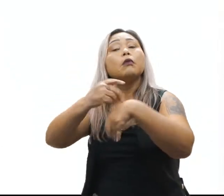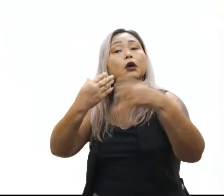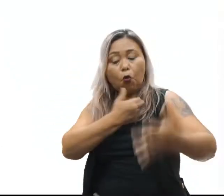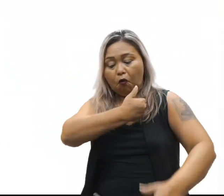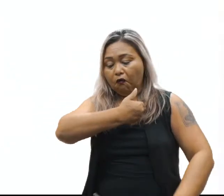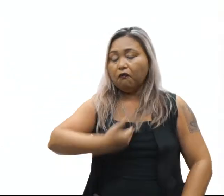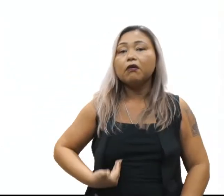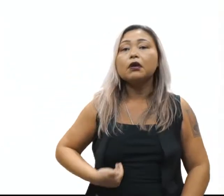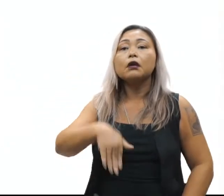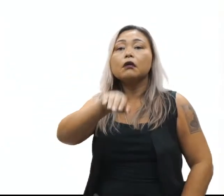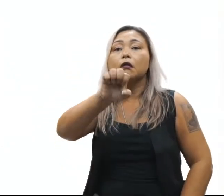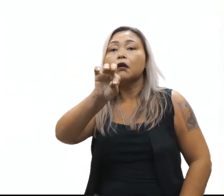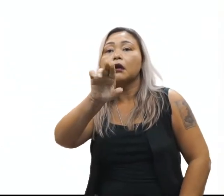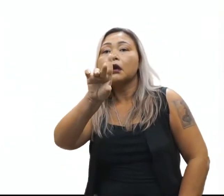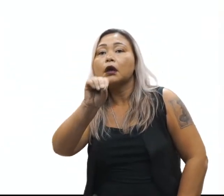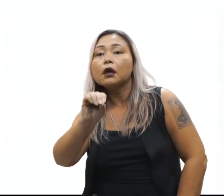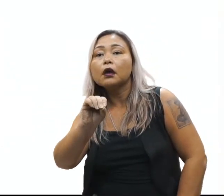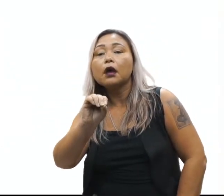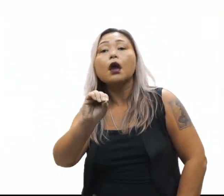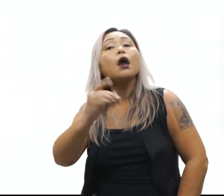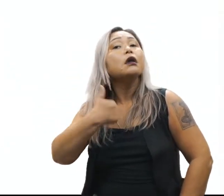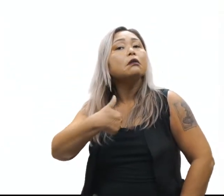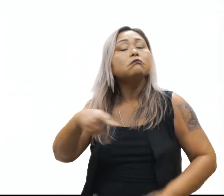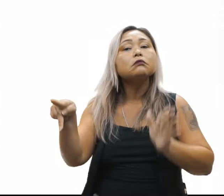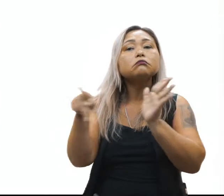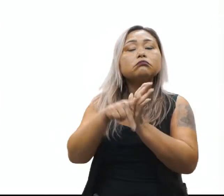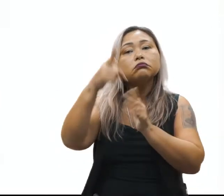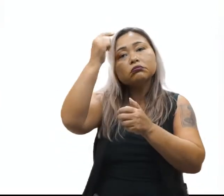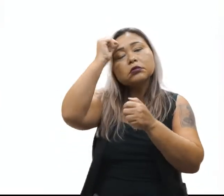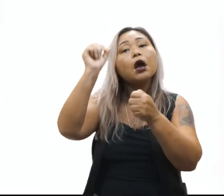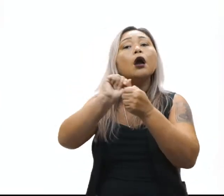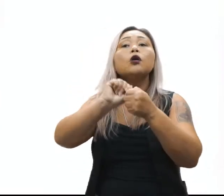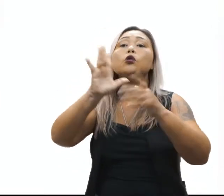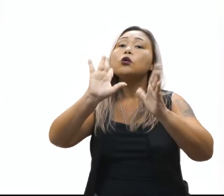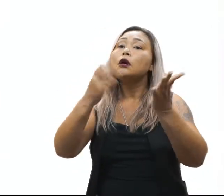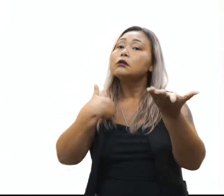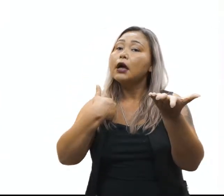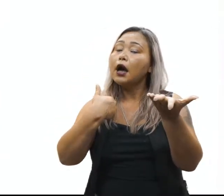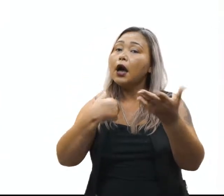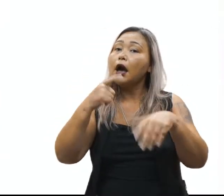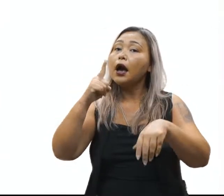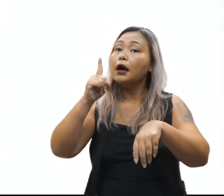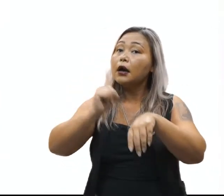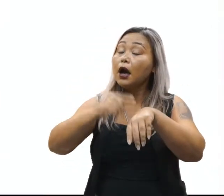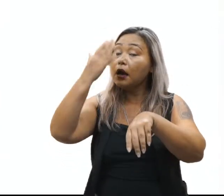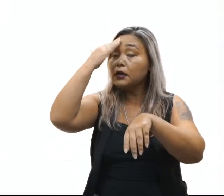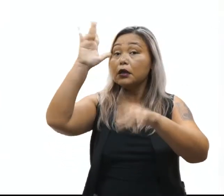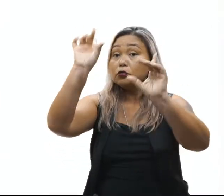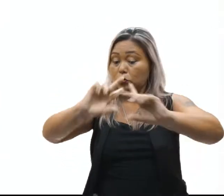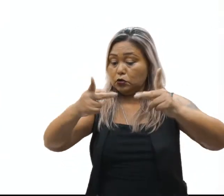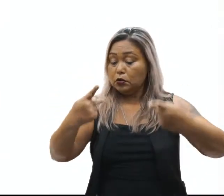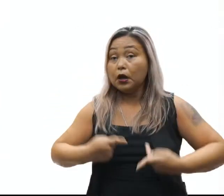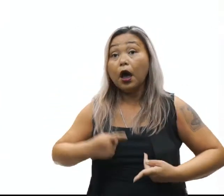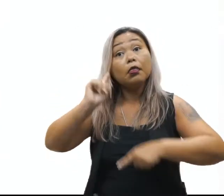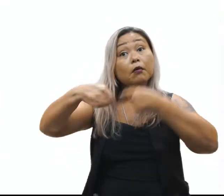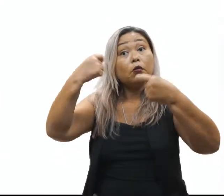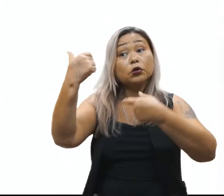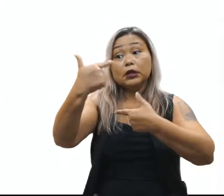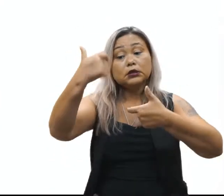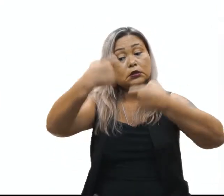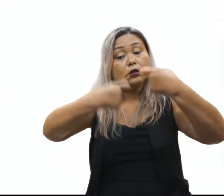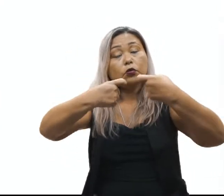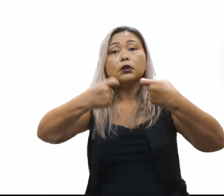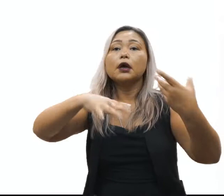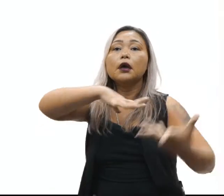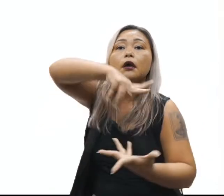né? E a própria ideia da Declaração Universal dos Direitos Humanos, que foi um marco depois da Segunda Guerra Mundial. Mas antes disso, a